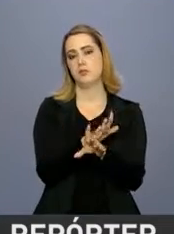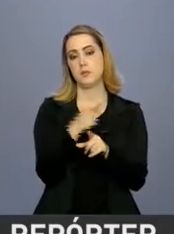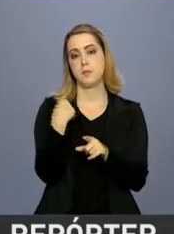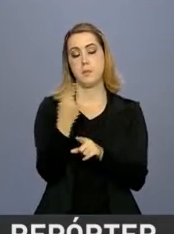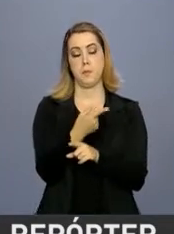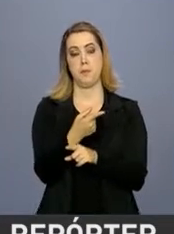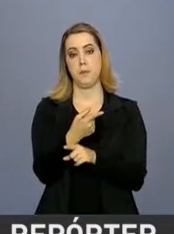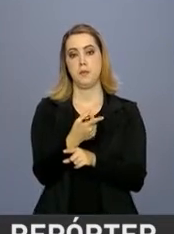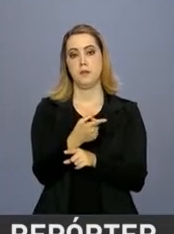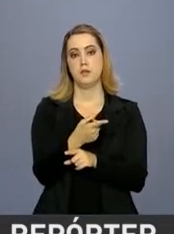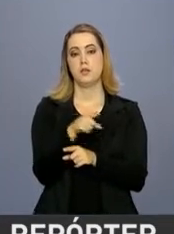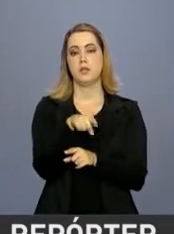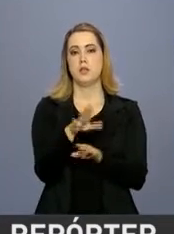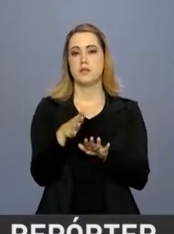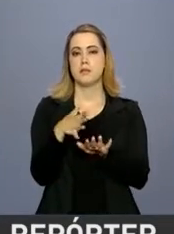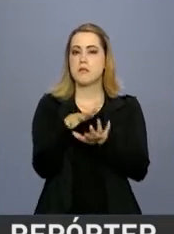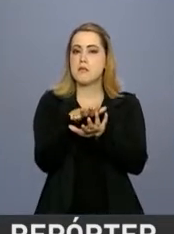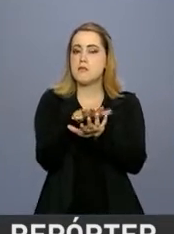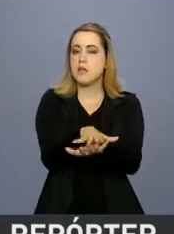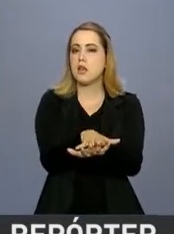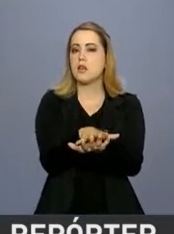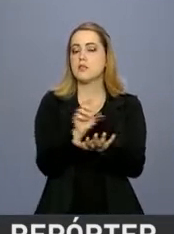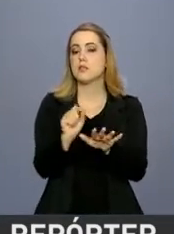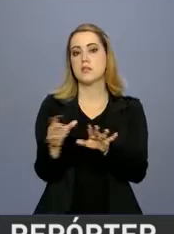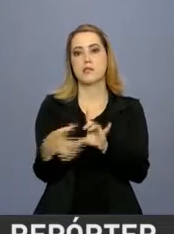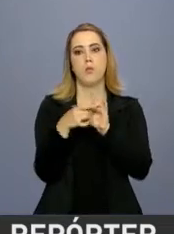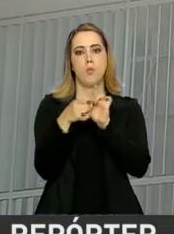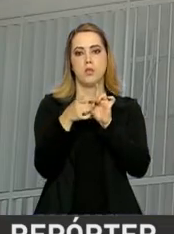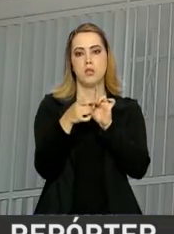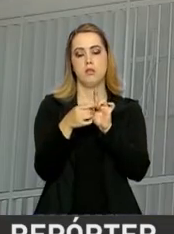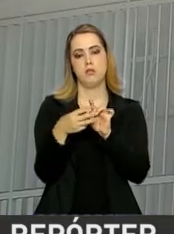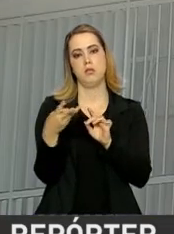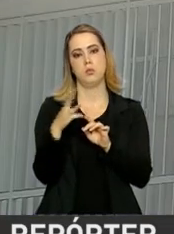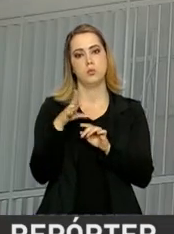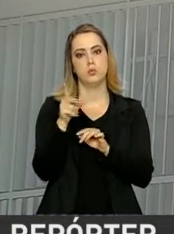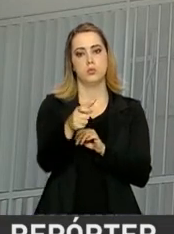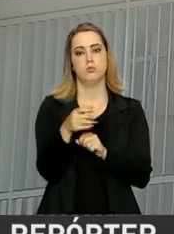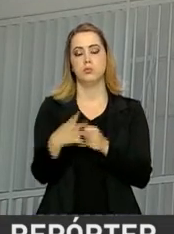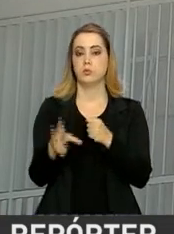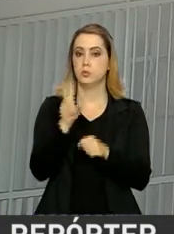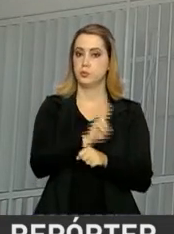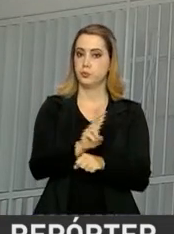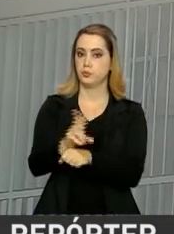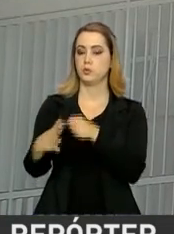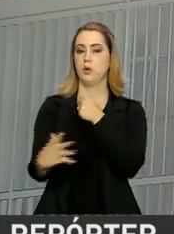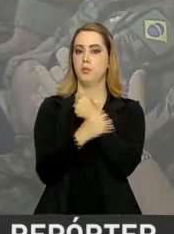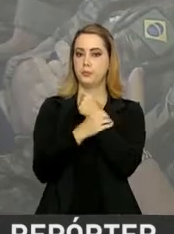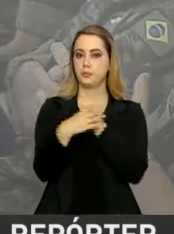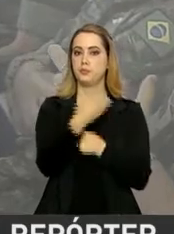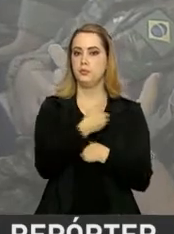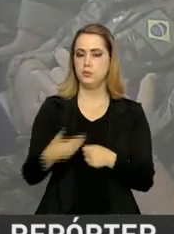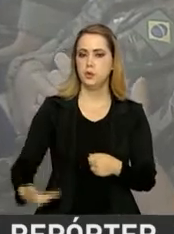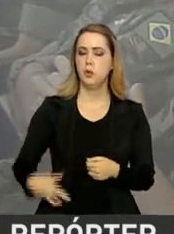e essa integração, principalmente inteligência, é fundamental. Agora, quem quer aprender com a experiência que o Brasil